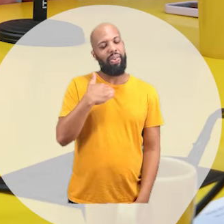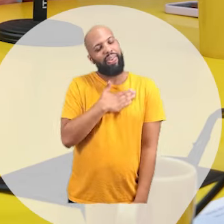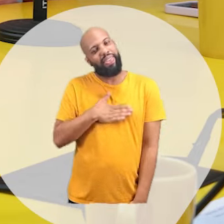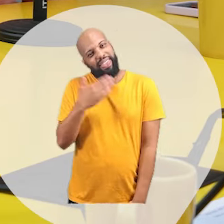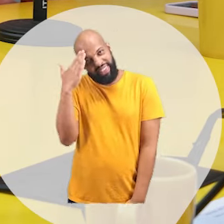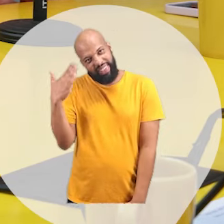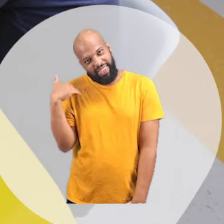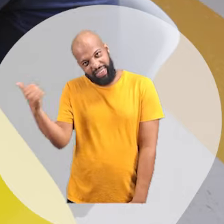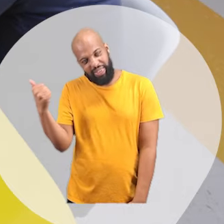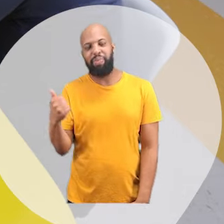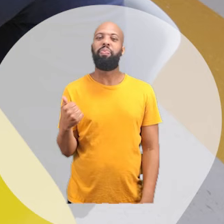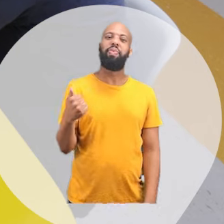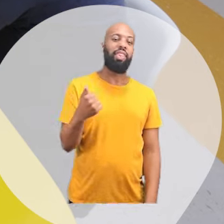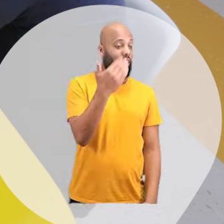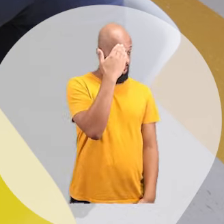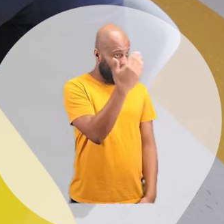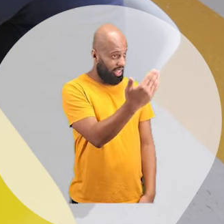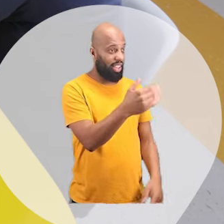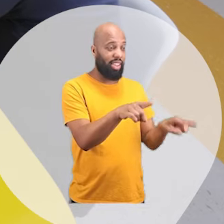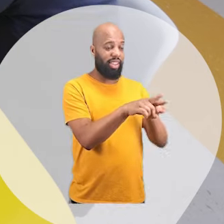obrigada pelo convite obrigado